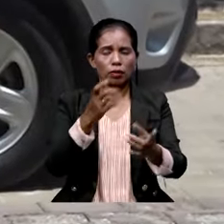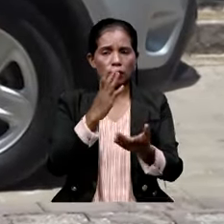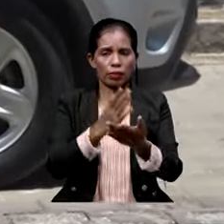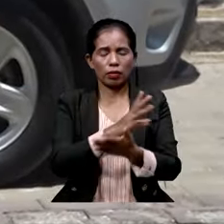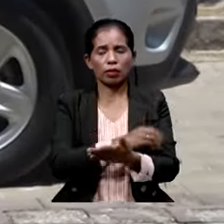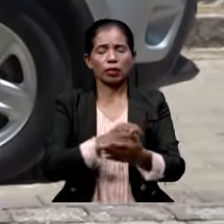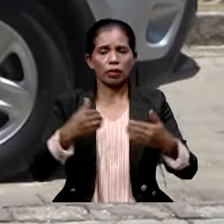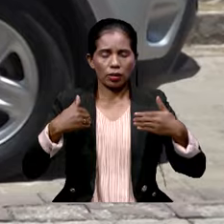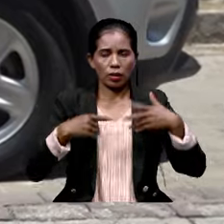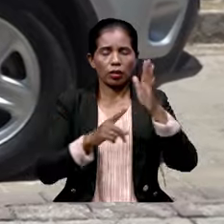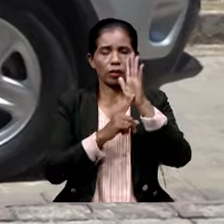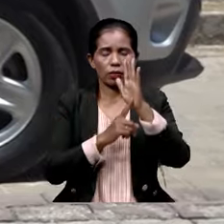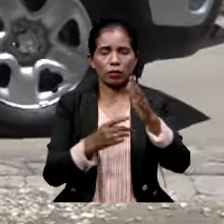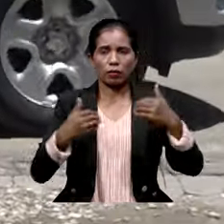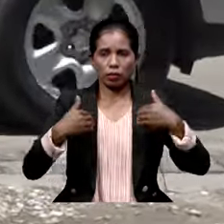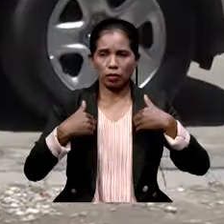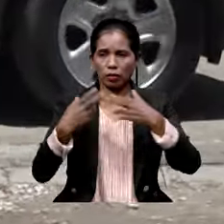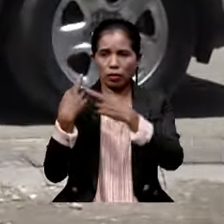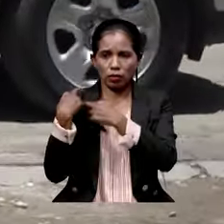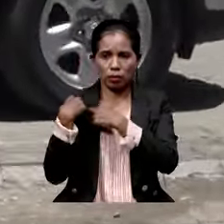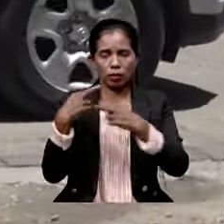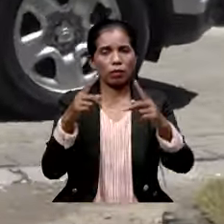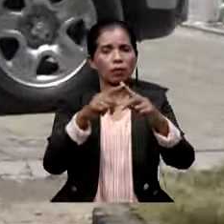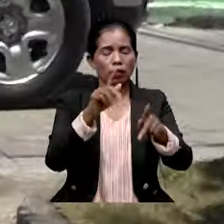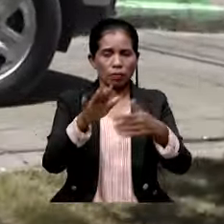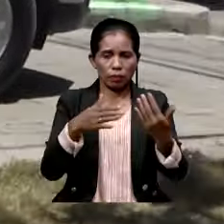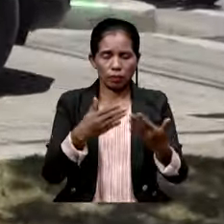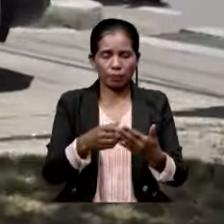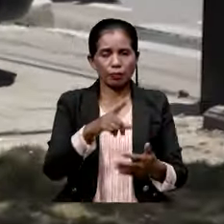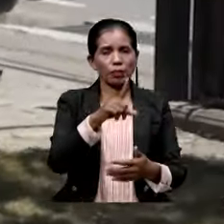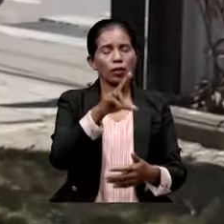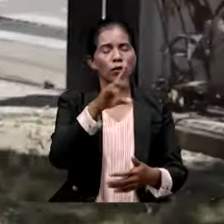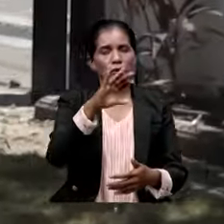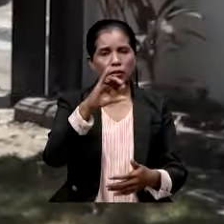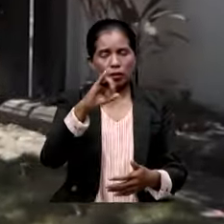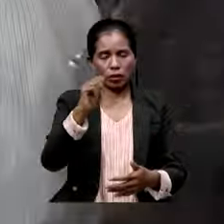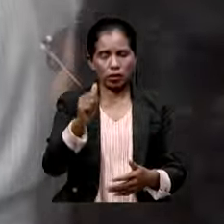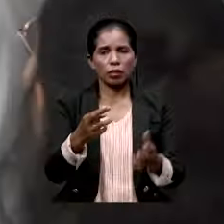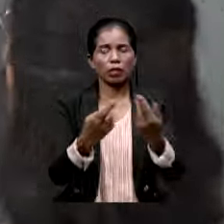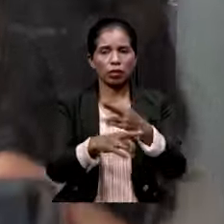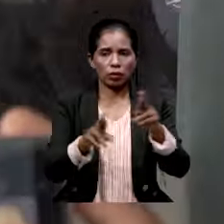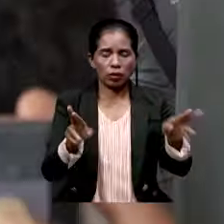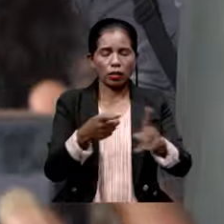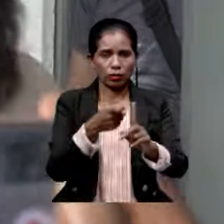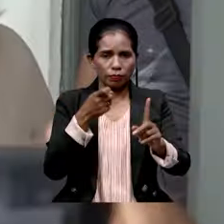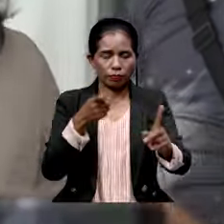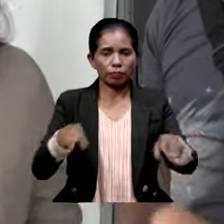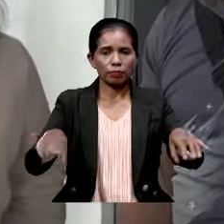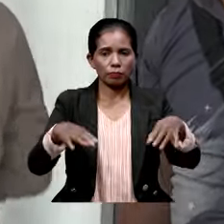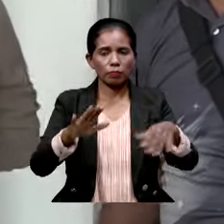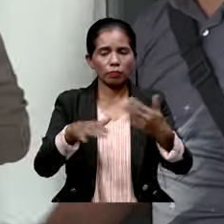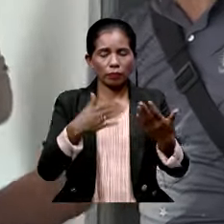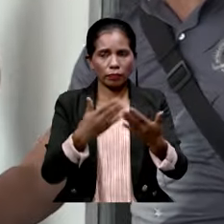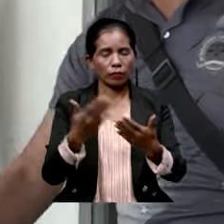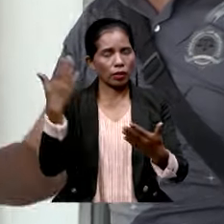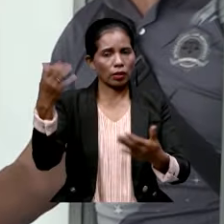e a transparência na responsabilidade para cidadão roto. Lúcia Lobato Hateten, resultado russo diagnóstico para Serviço Cira e